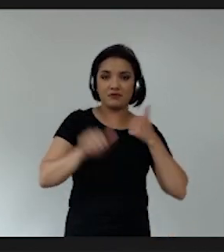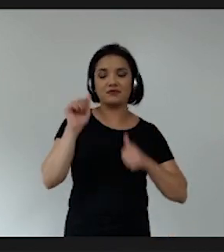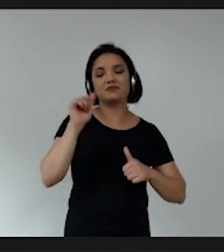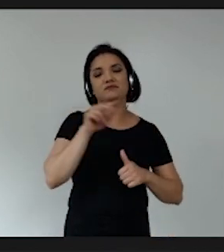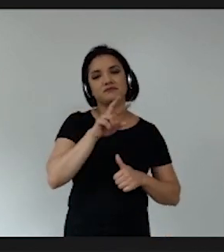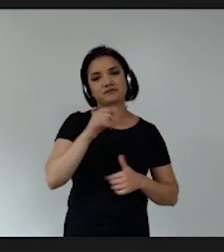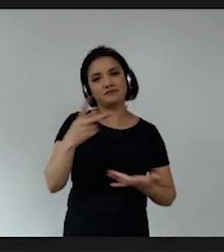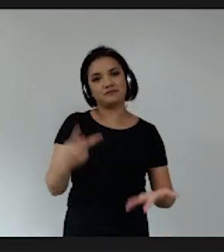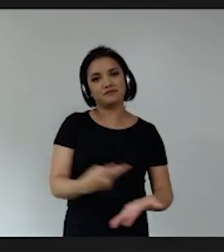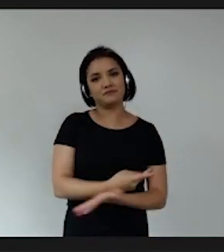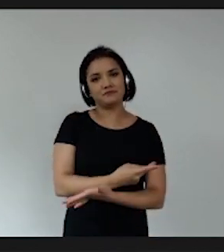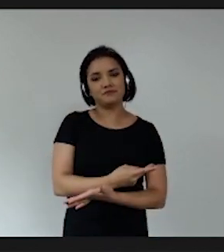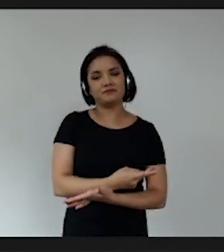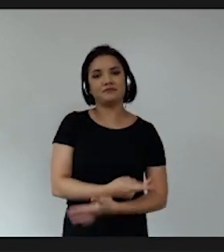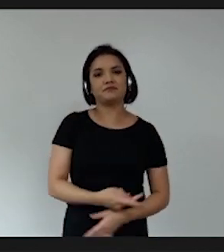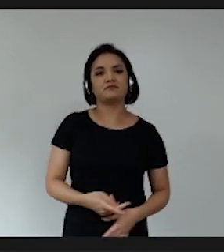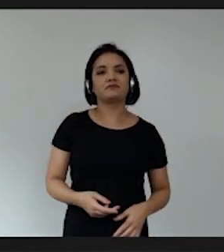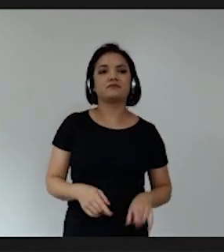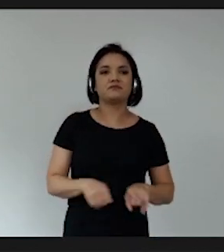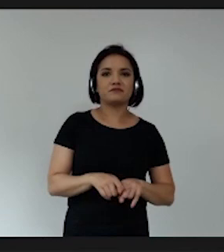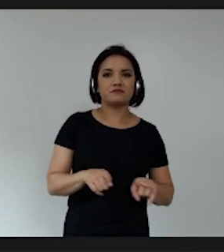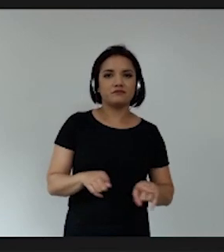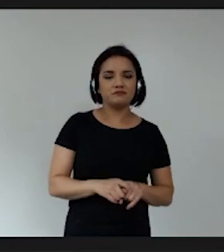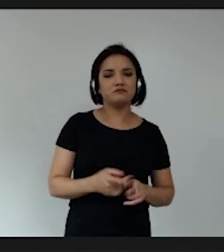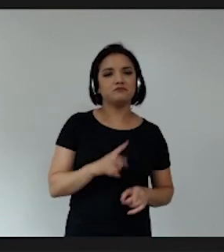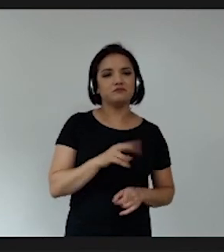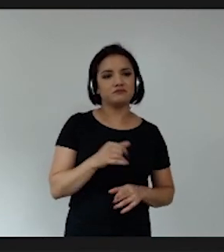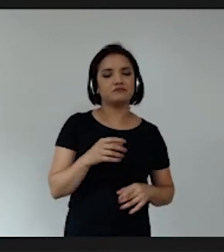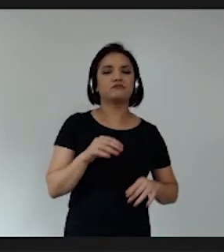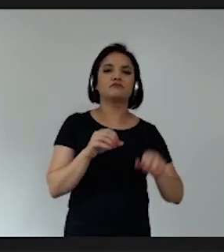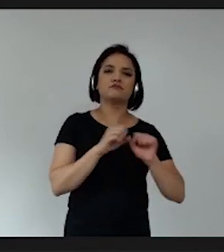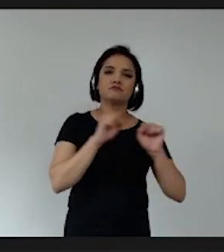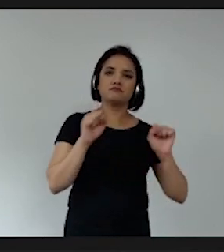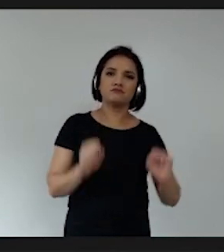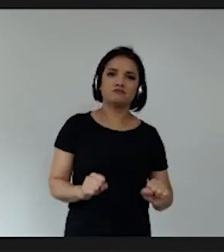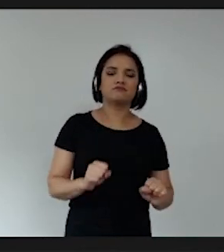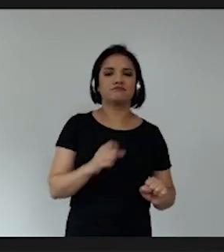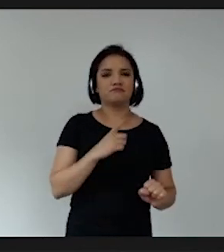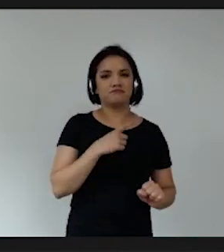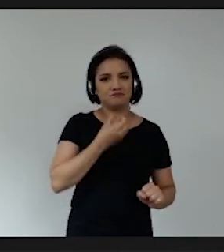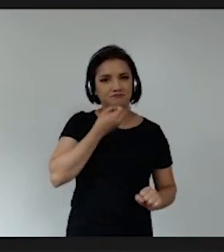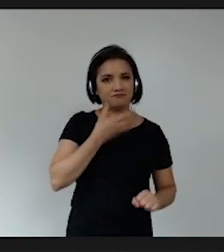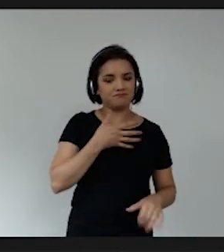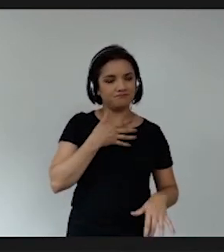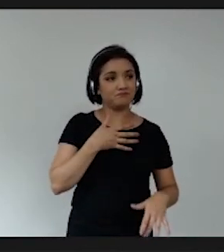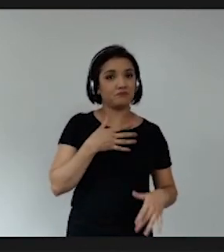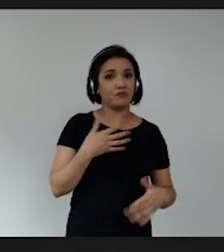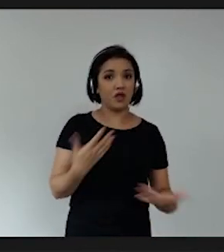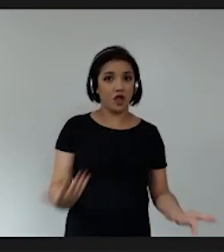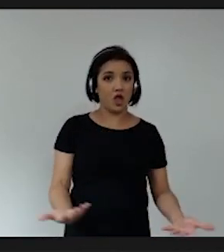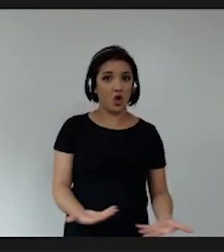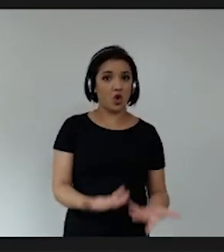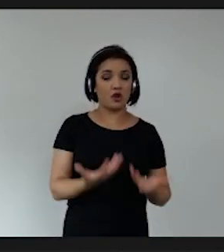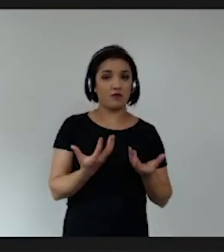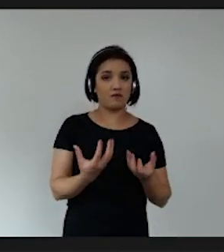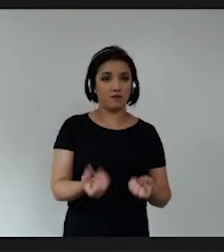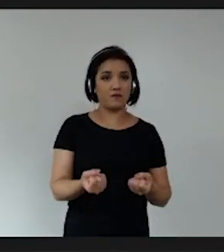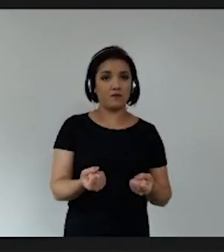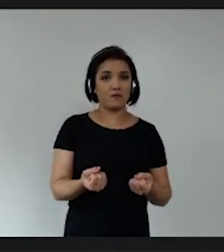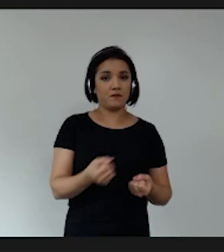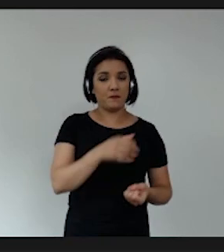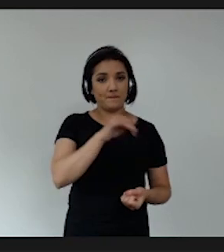aí, vai balançar o nosso sistema, muito proveitoso. E agora vamos ter